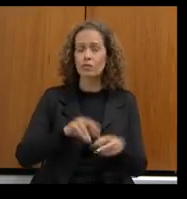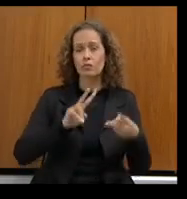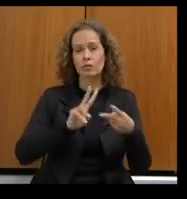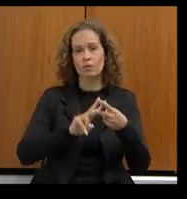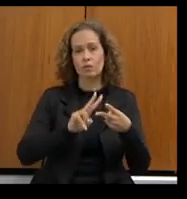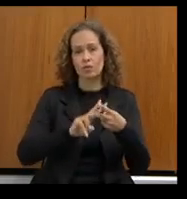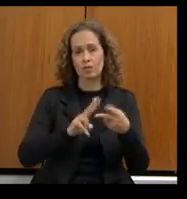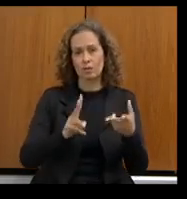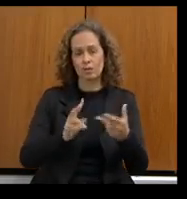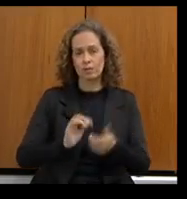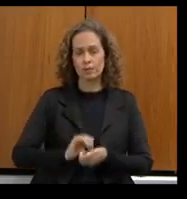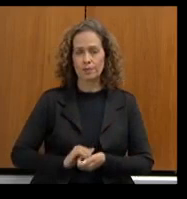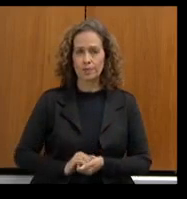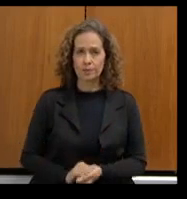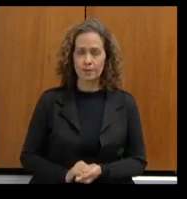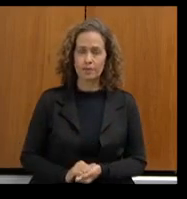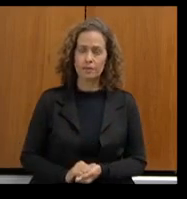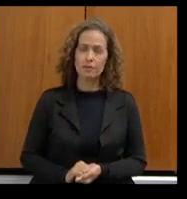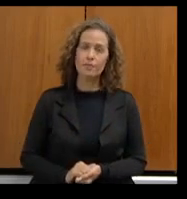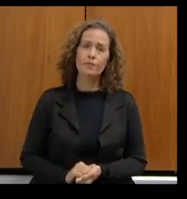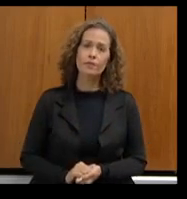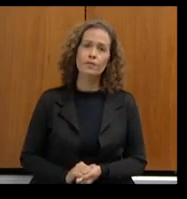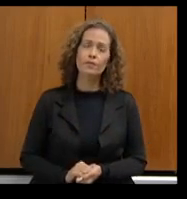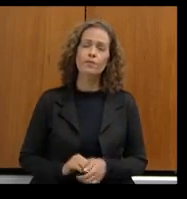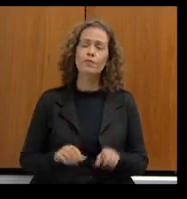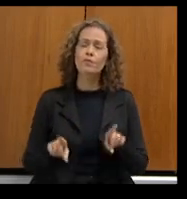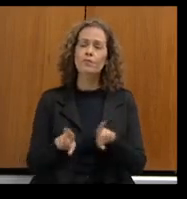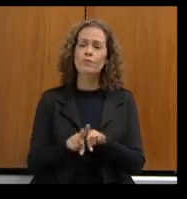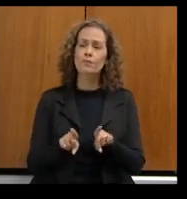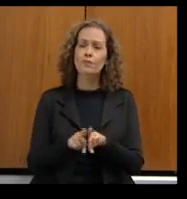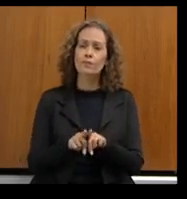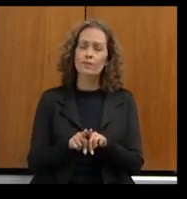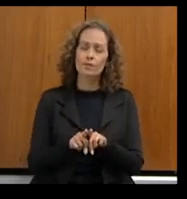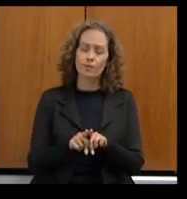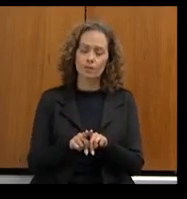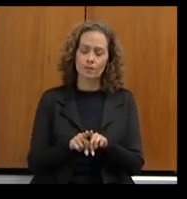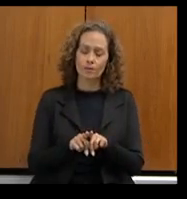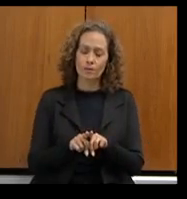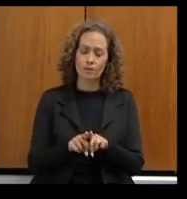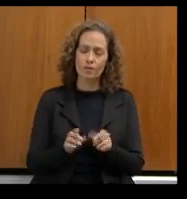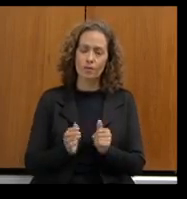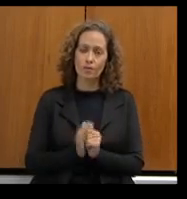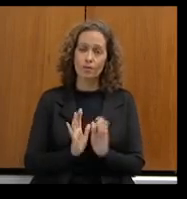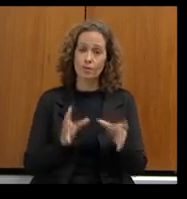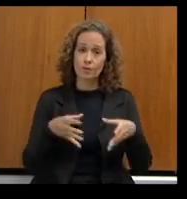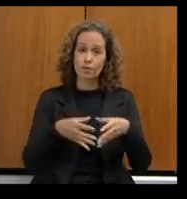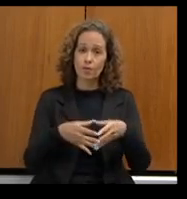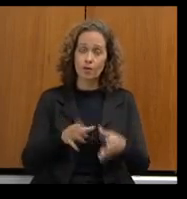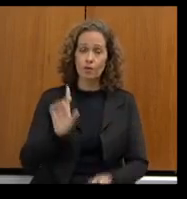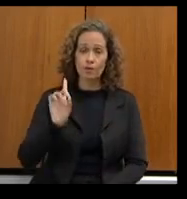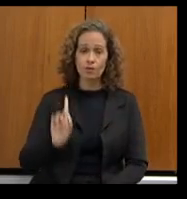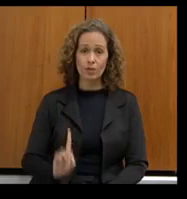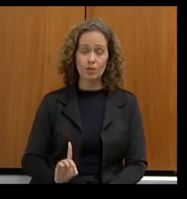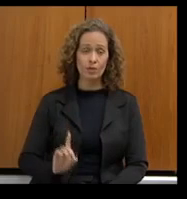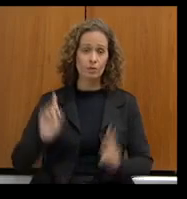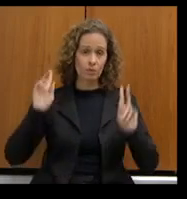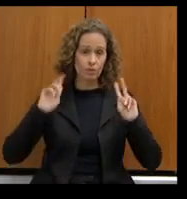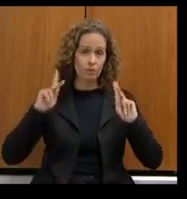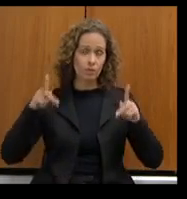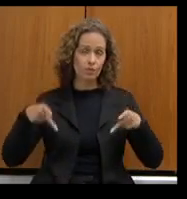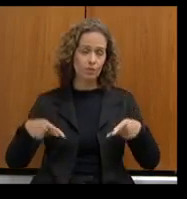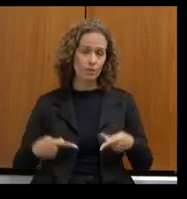e não é dando pelo Red como pegar Comissão de Direitos Humanos